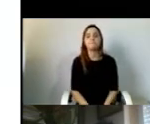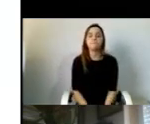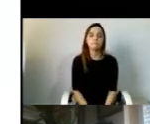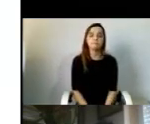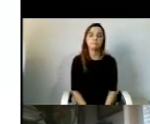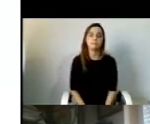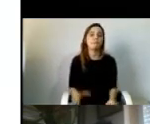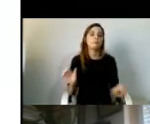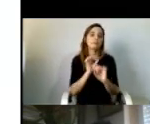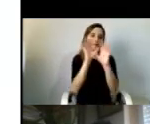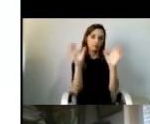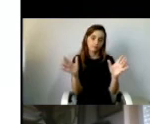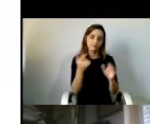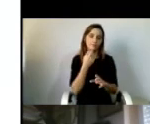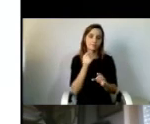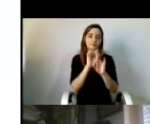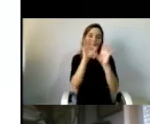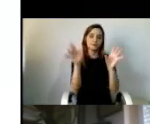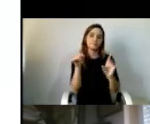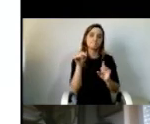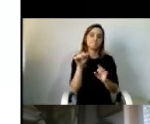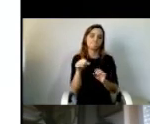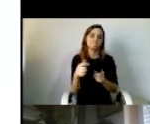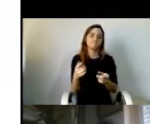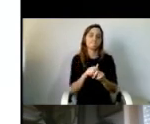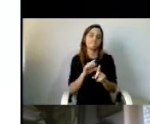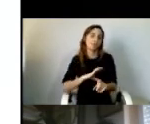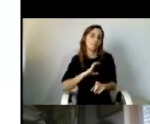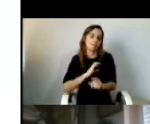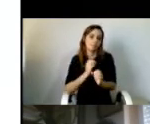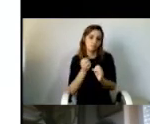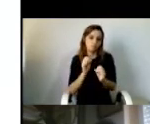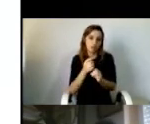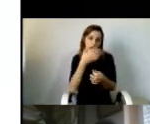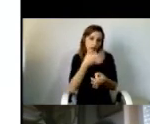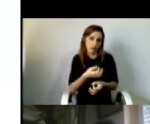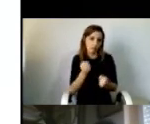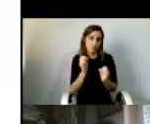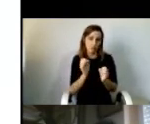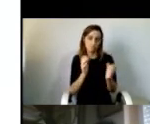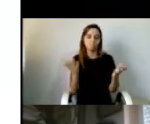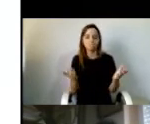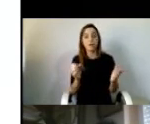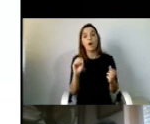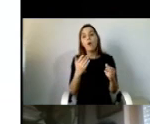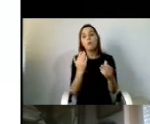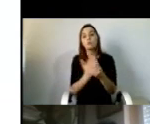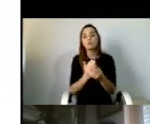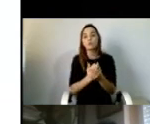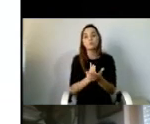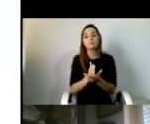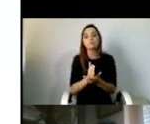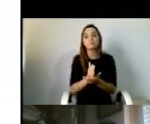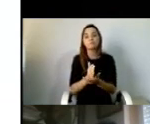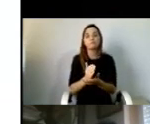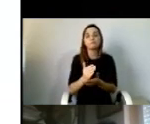óbvias para que esse descrédito aconteça. Ou então o processo ainda decorre a tal lentidão da